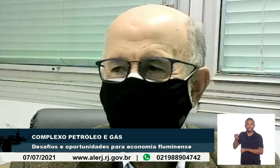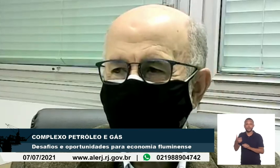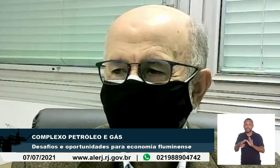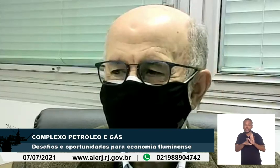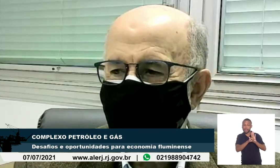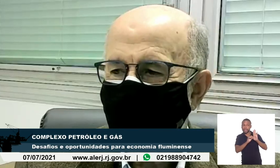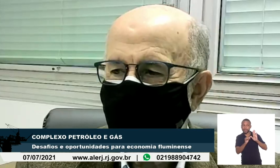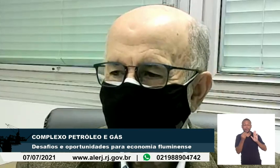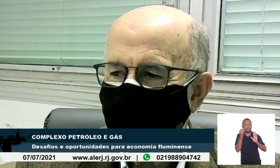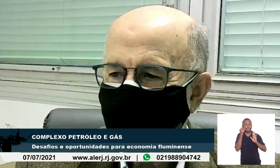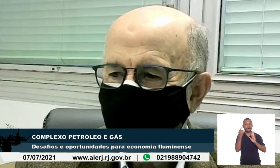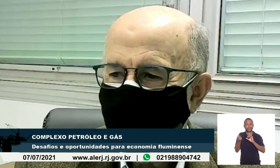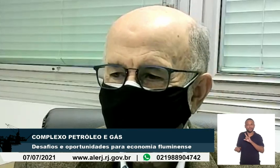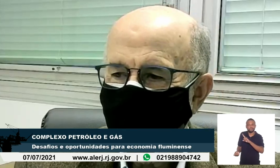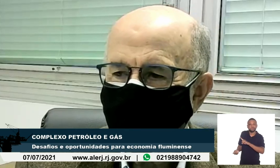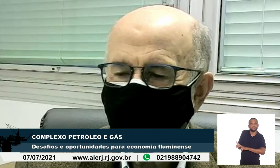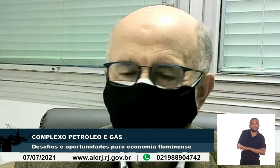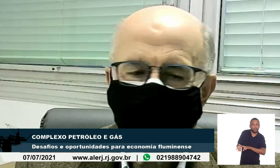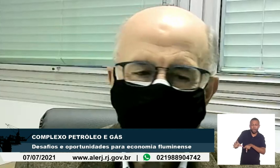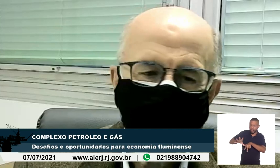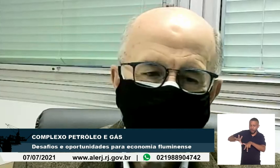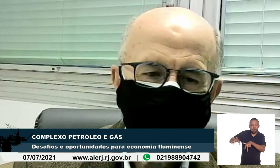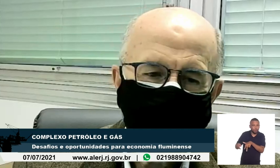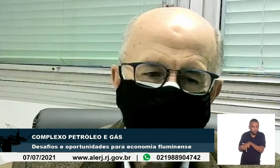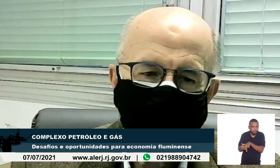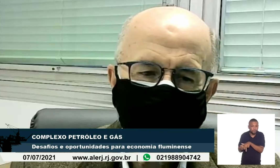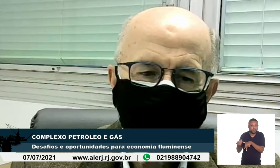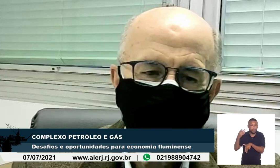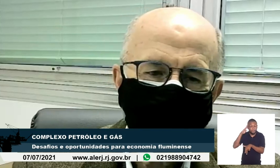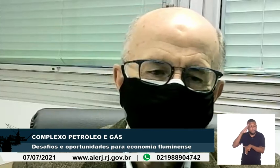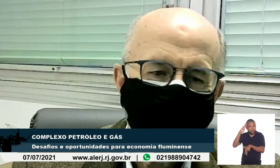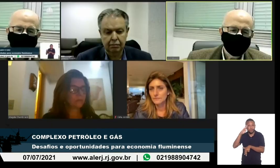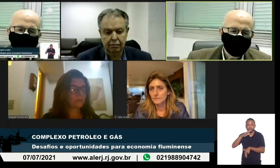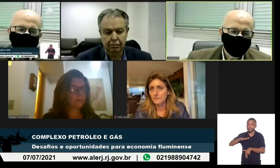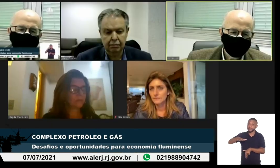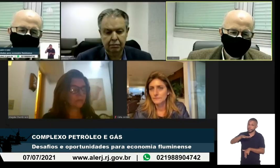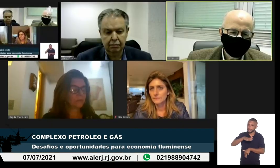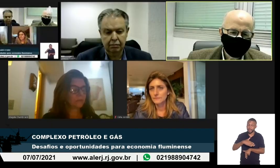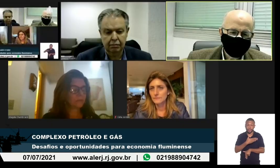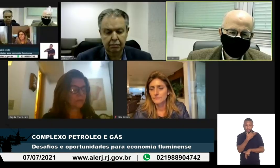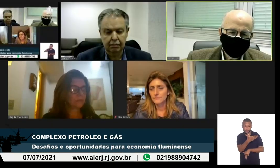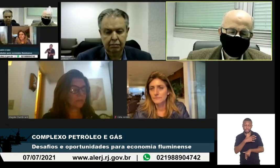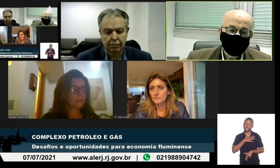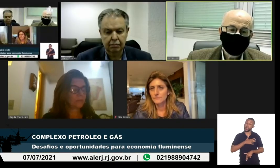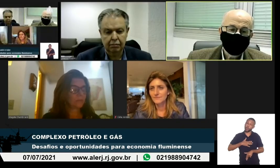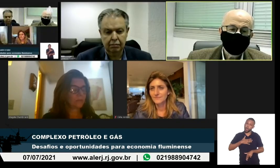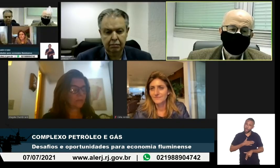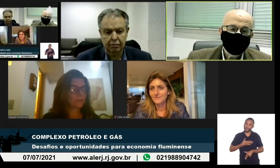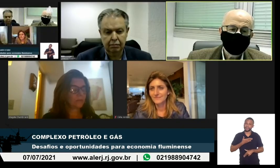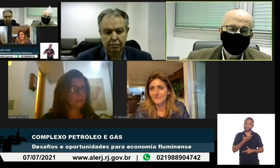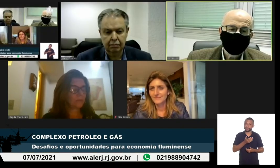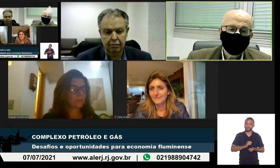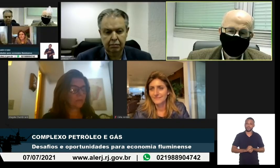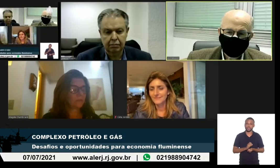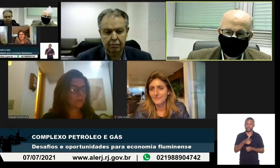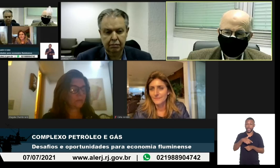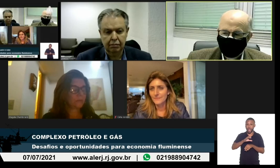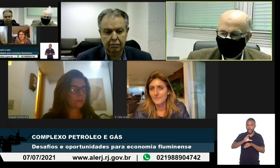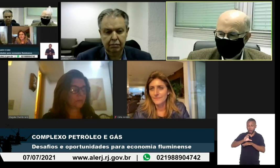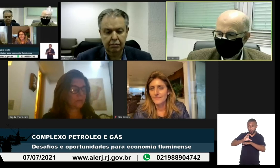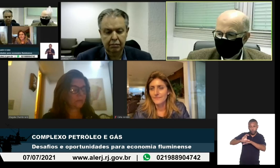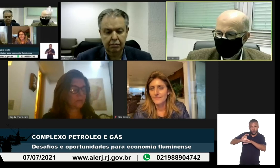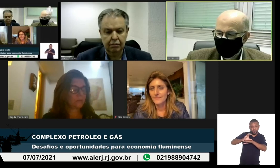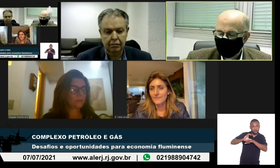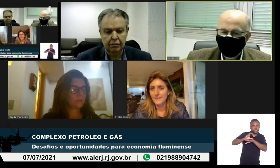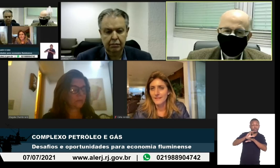Principalmente, deputada Sérgio Jordão, nessa área que Vossa Excelência tanto gosta, que é a construção naval,